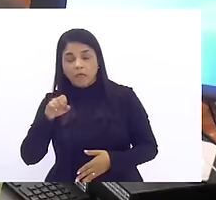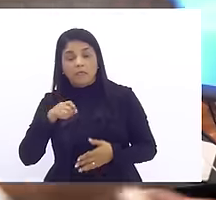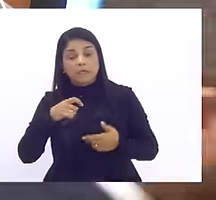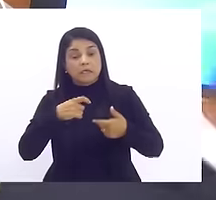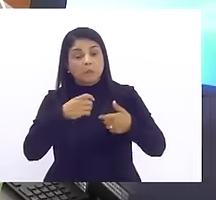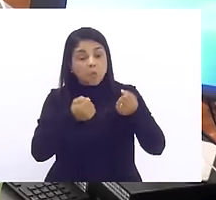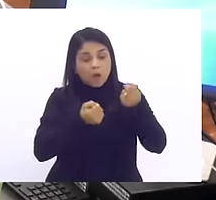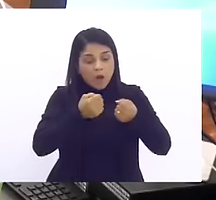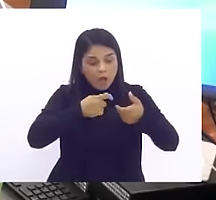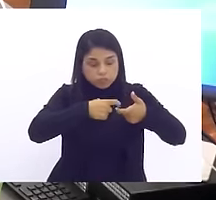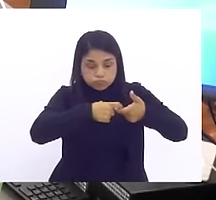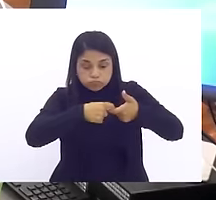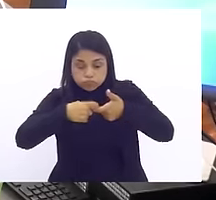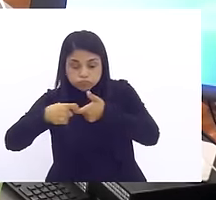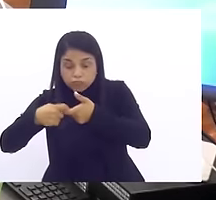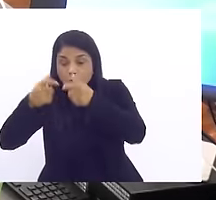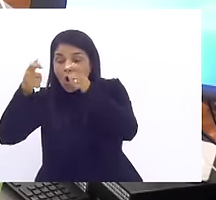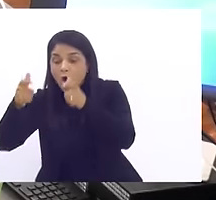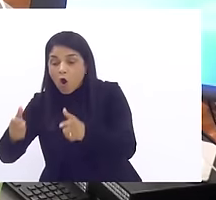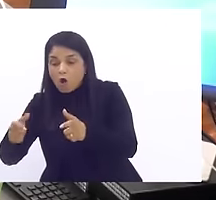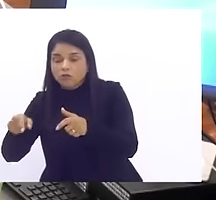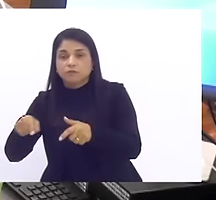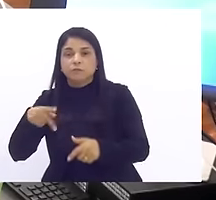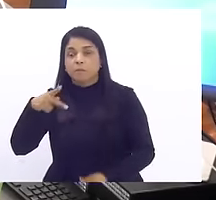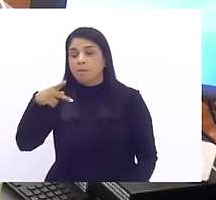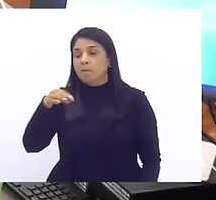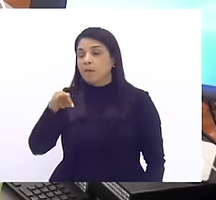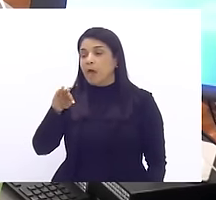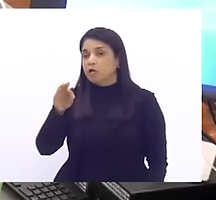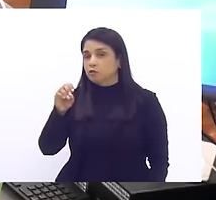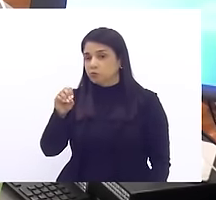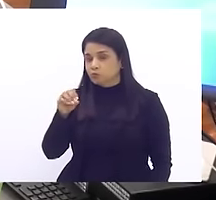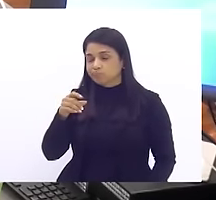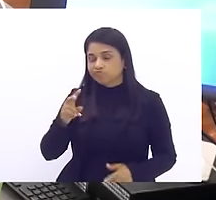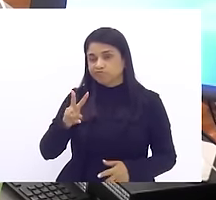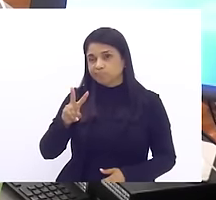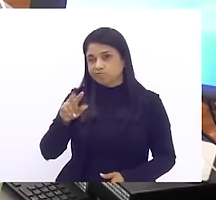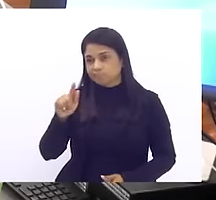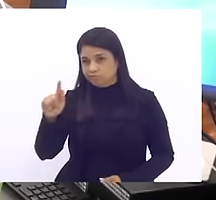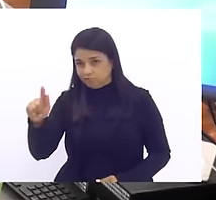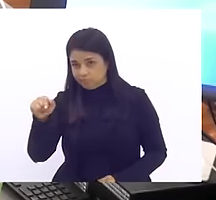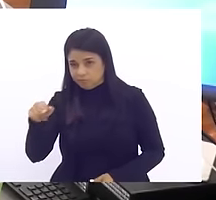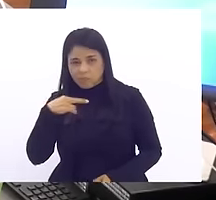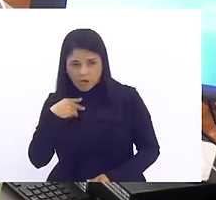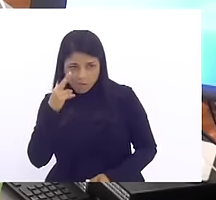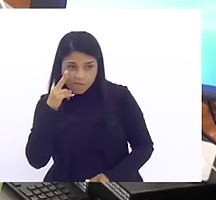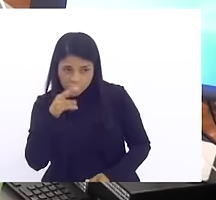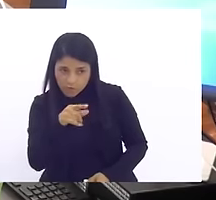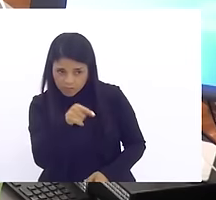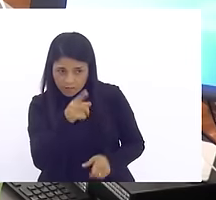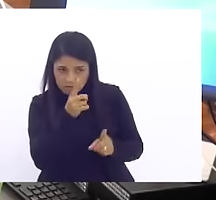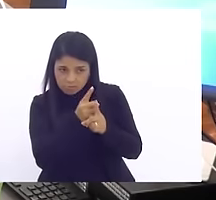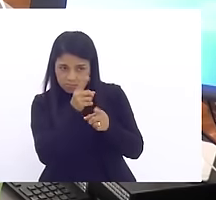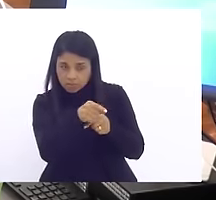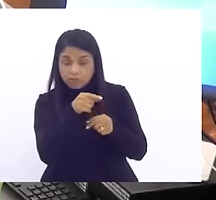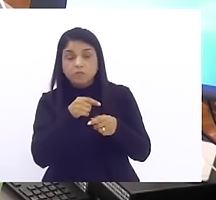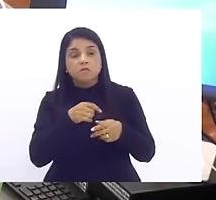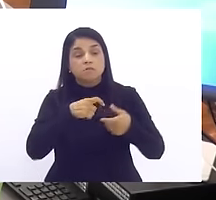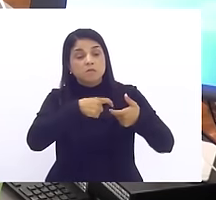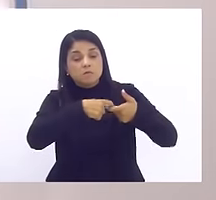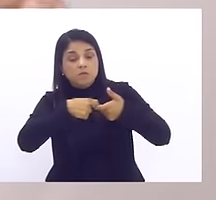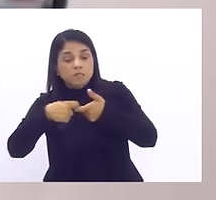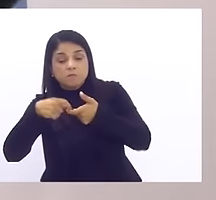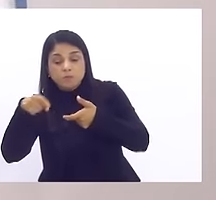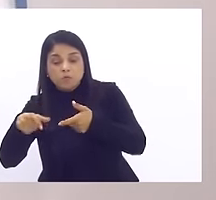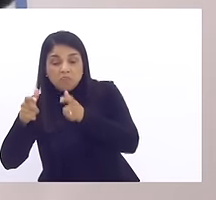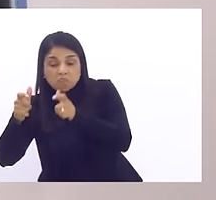para onde vai por exemplo o senhor administra o pátio lá de Vargem Grande a gente viu o senhor lá quando o padre vai gigante recebe o carro Quem disse que